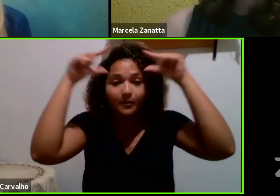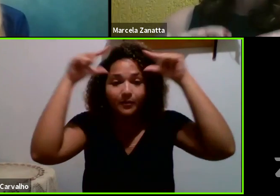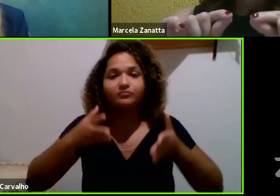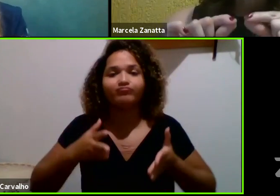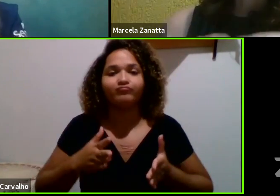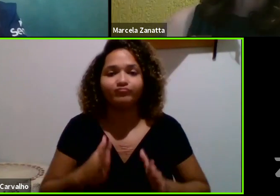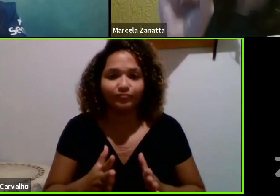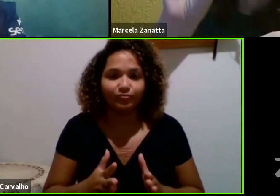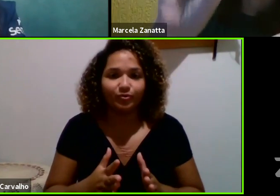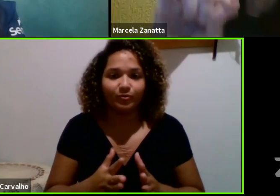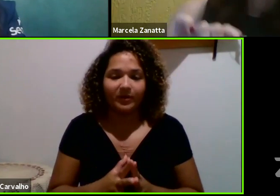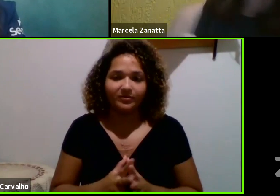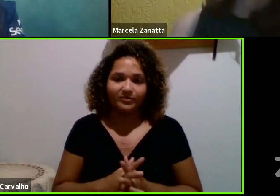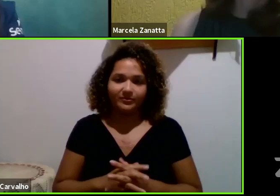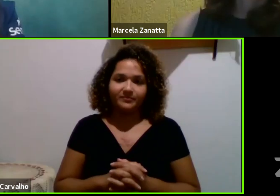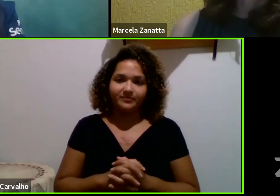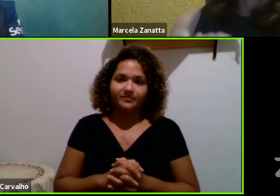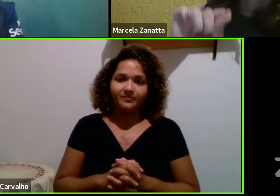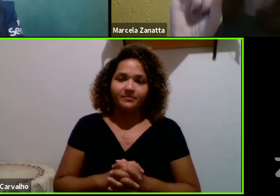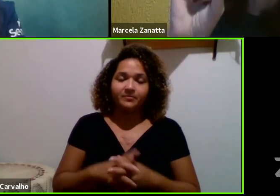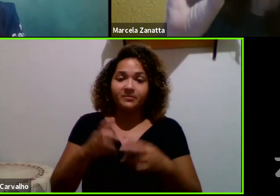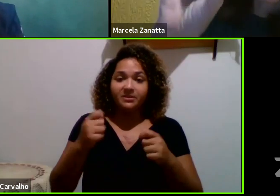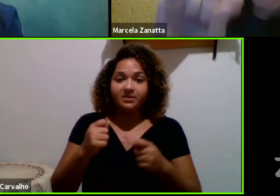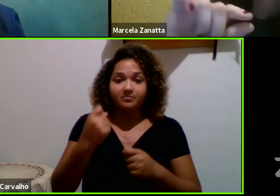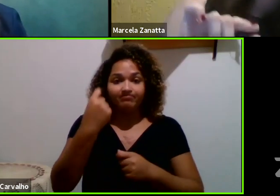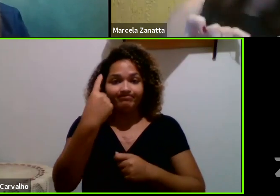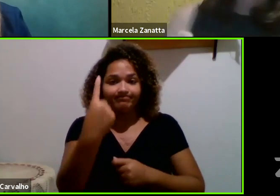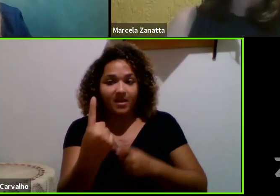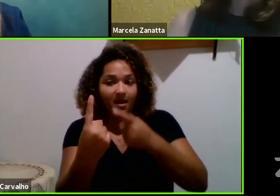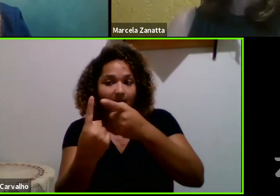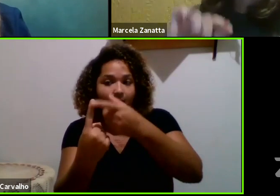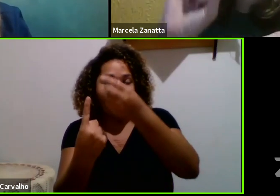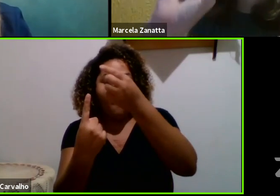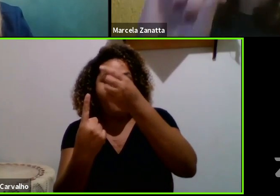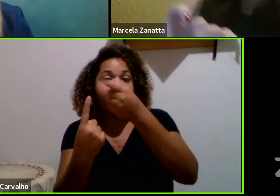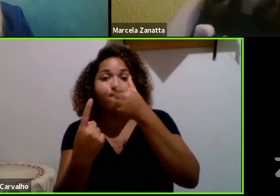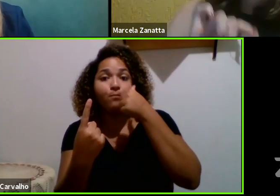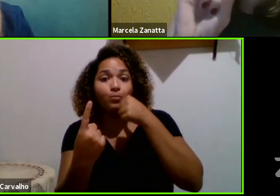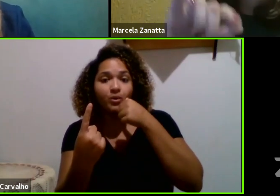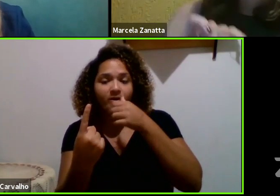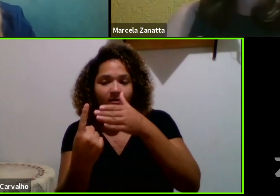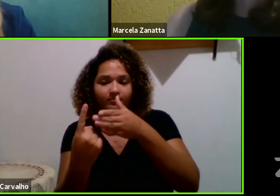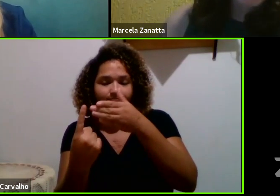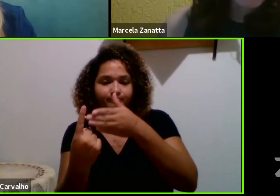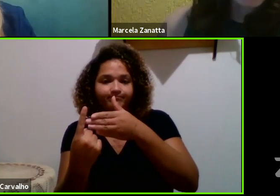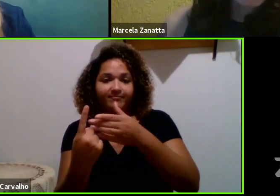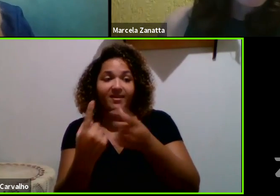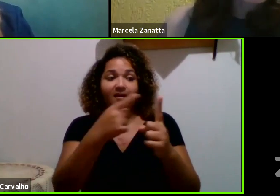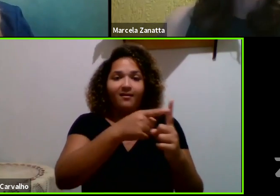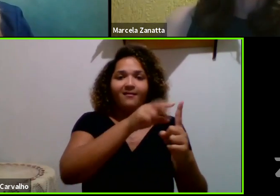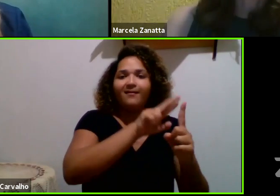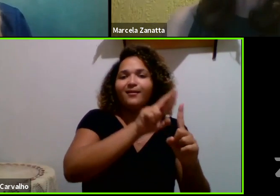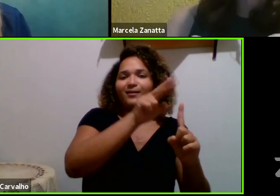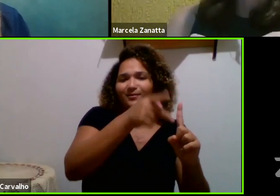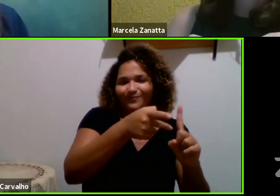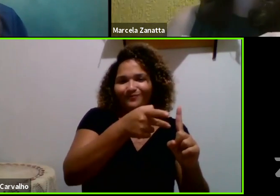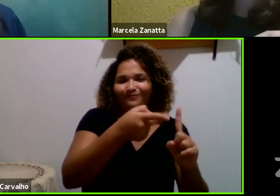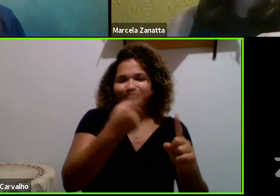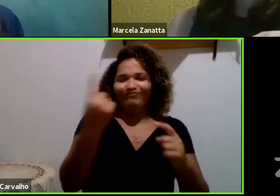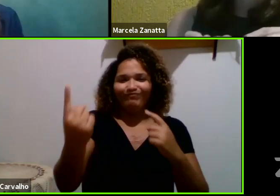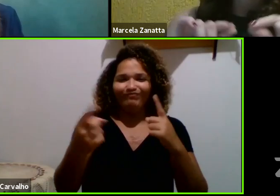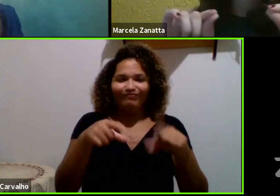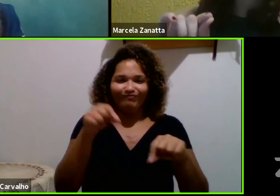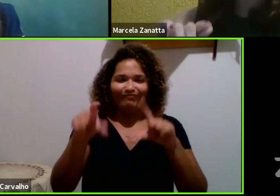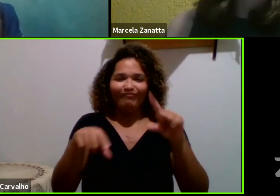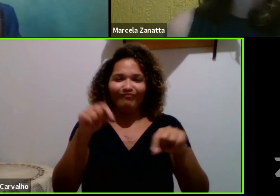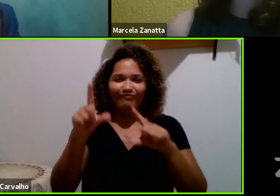individualização. É o necessário para aquela mulher, é o momento correto de fazer, para aquela família, para aquele companheiro. Então, as